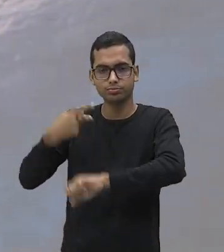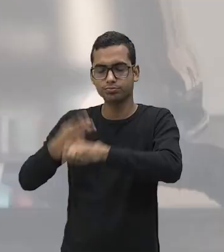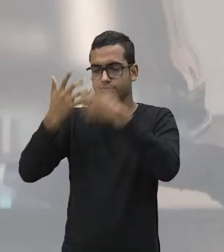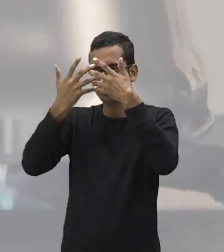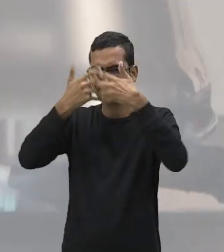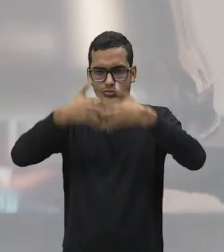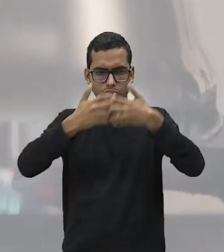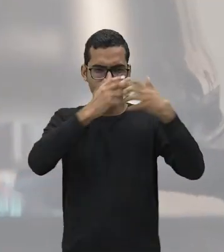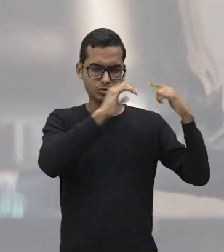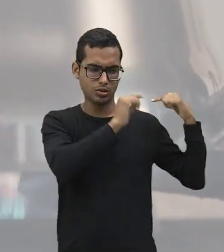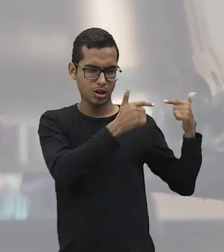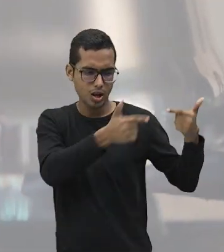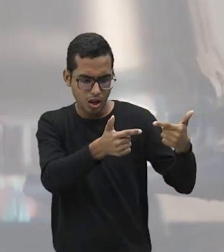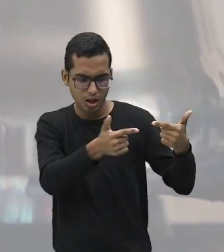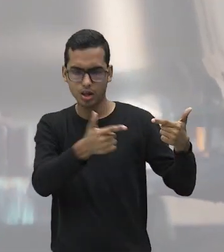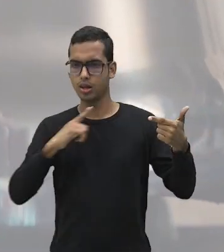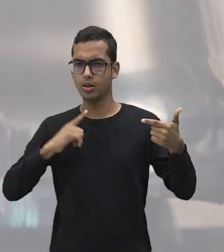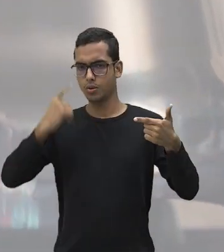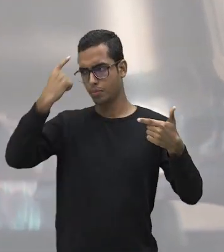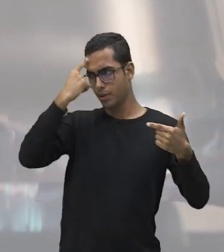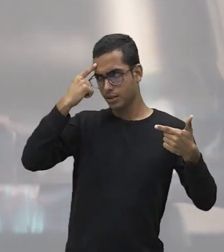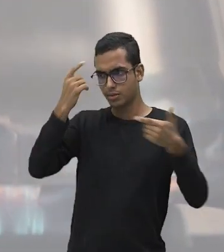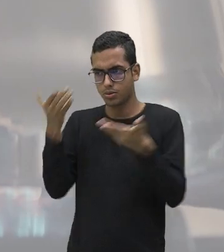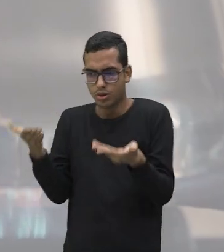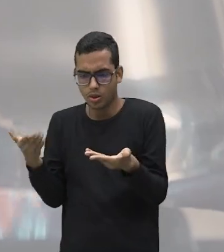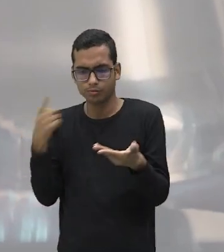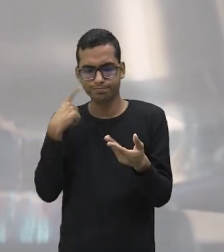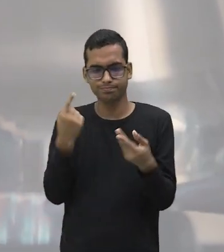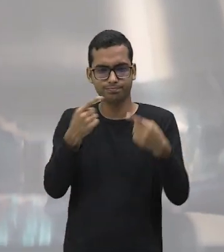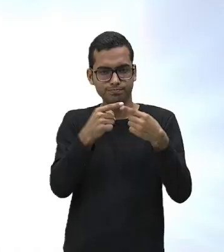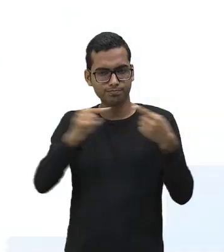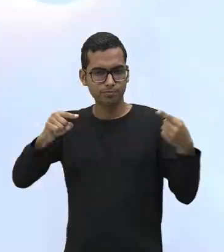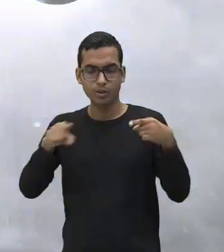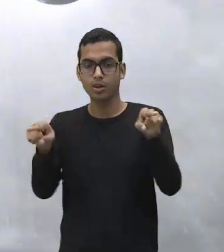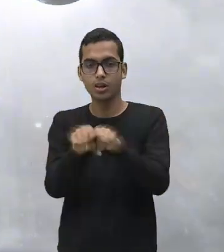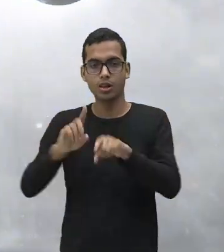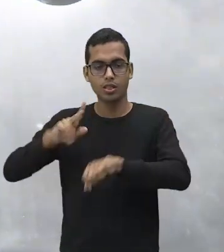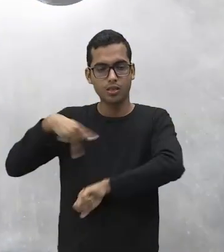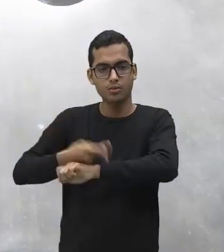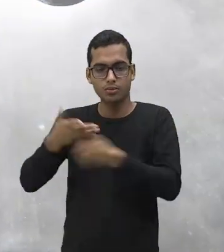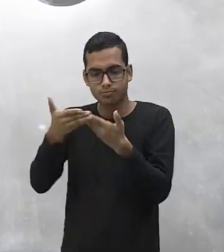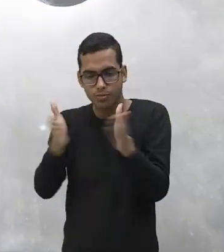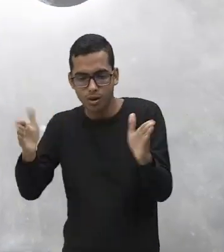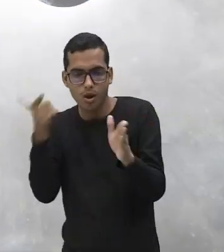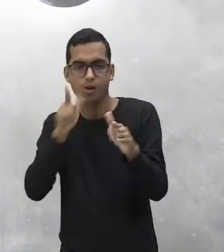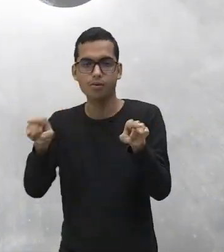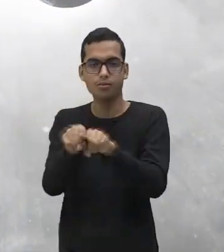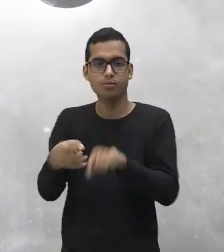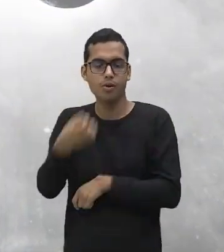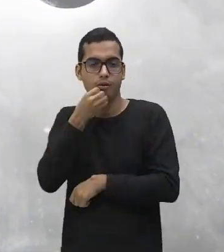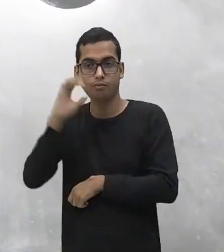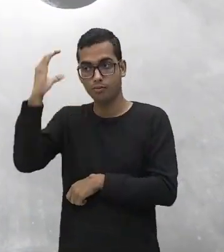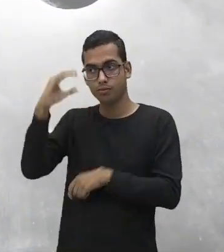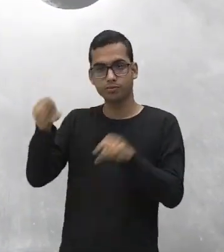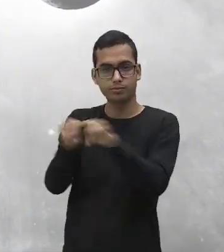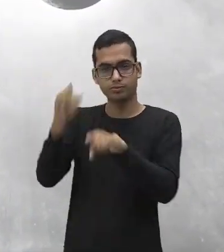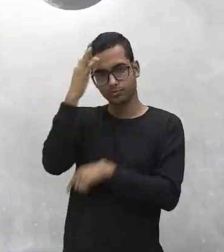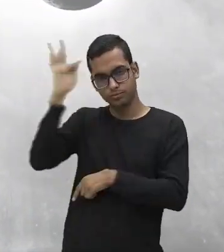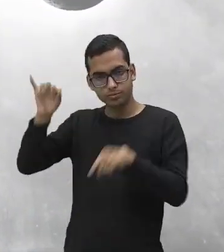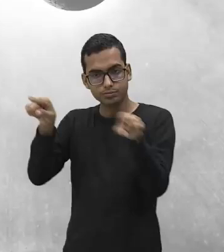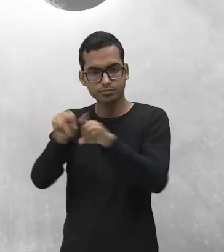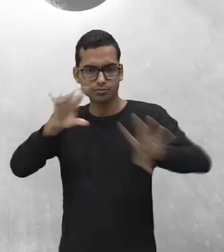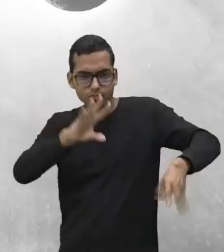tradicionais, abrindo caminho para o desenvolvimento da filosofia e da ciência. Outras contribuições. Além de